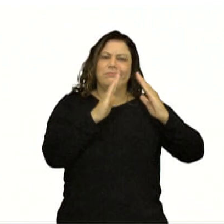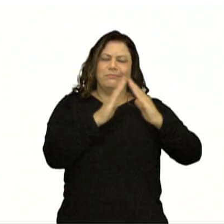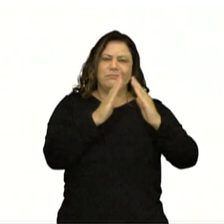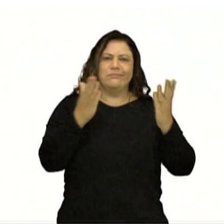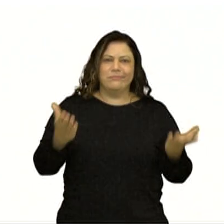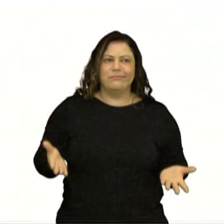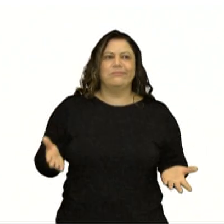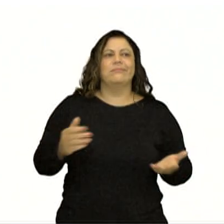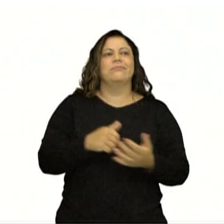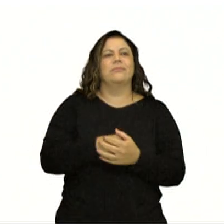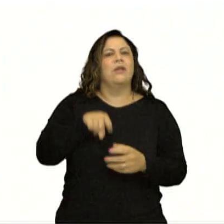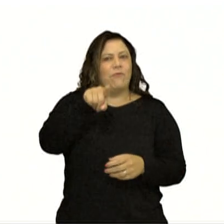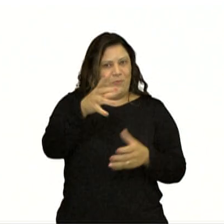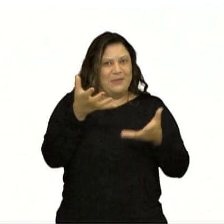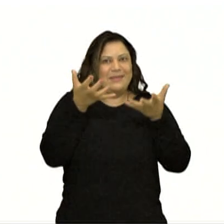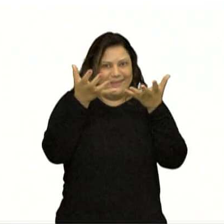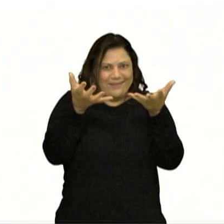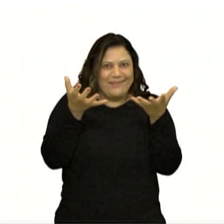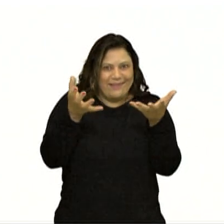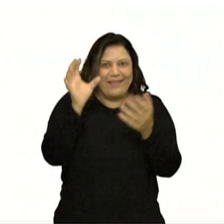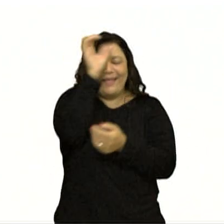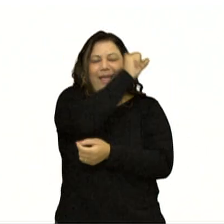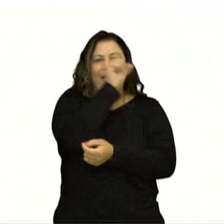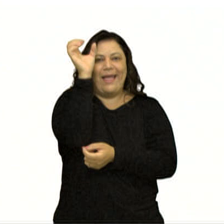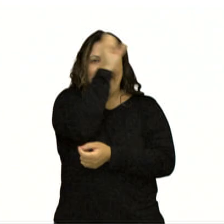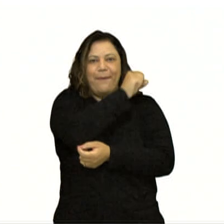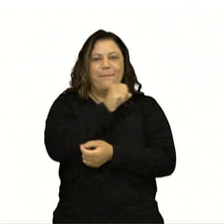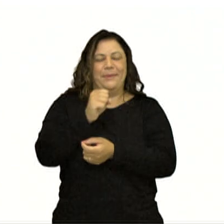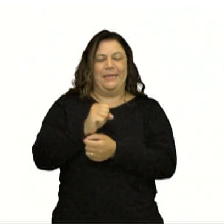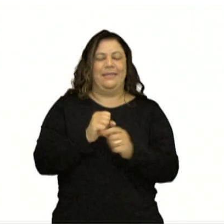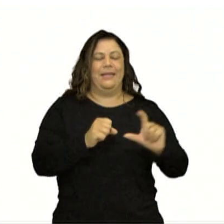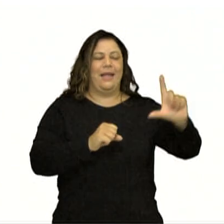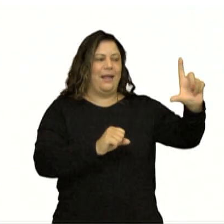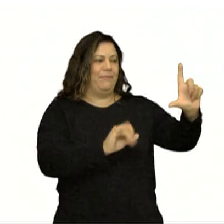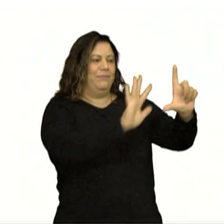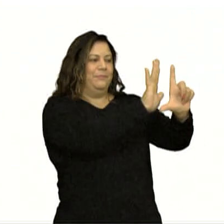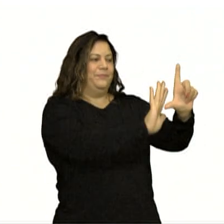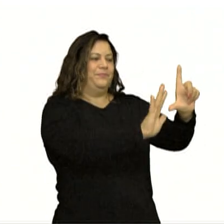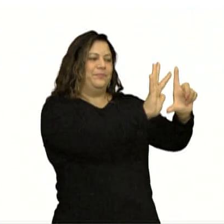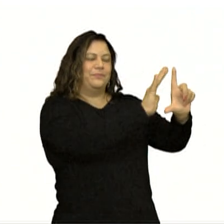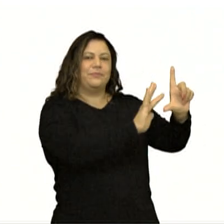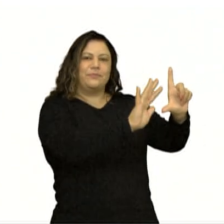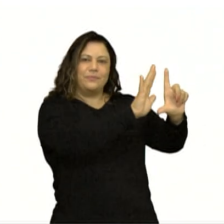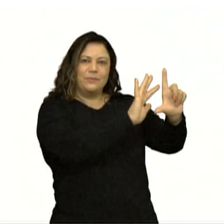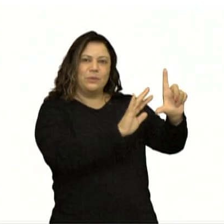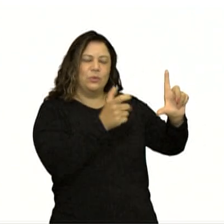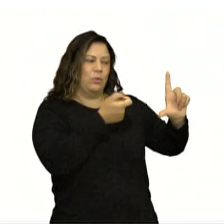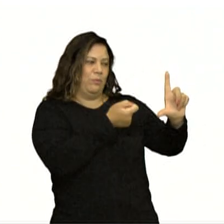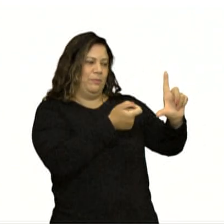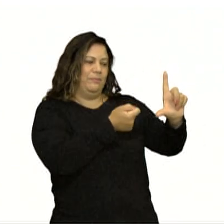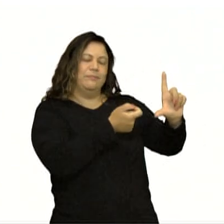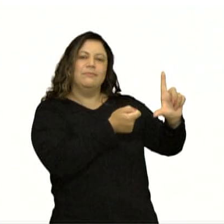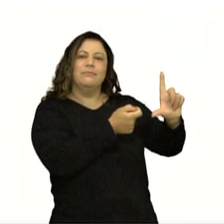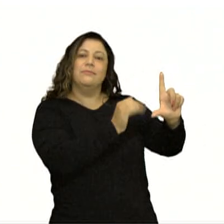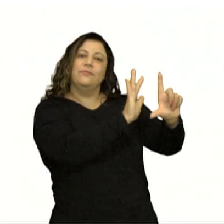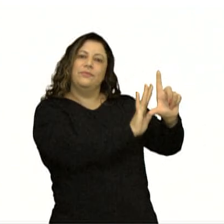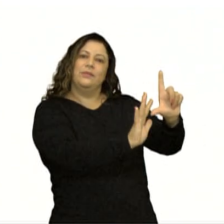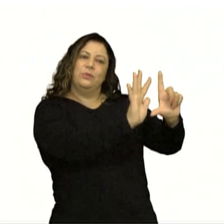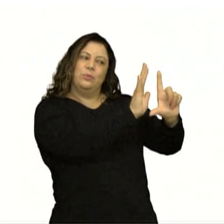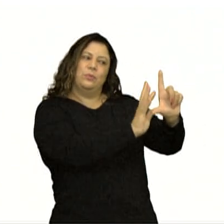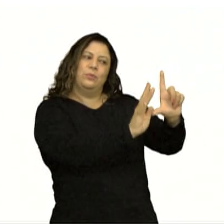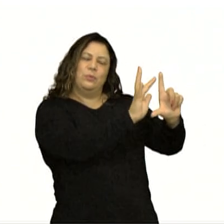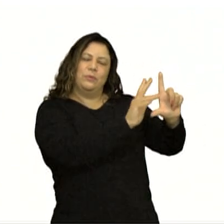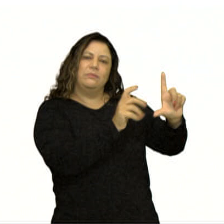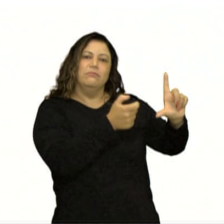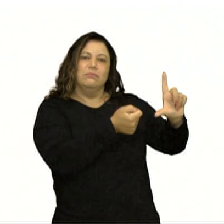aí. Você quer aprender a fazer uma? Acesse o link ou utilize o QR Code, o leitor de QR